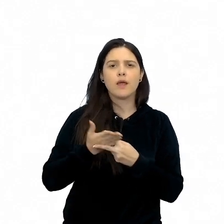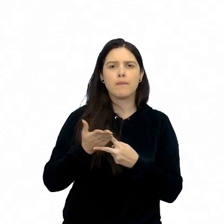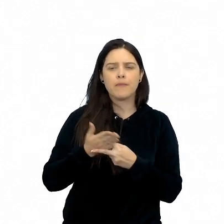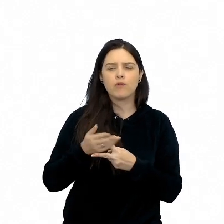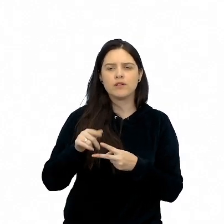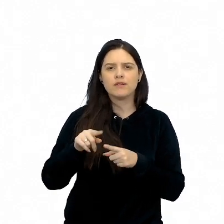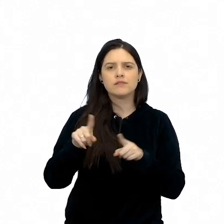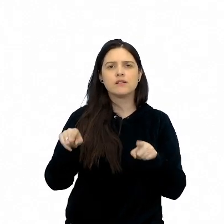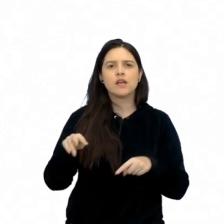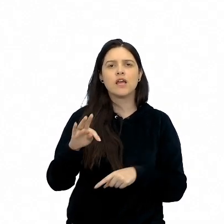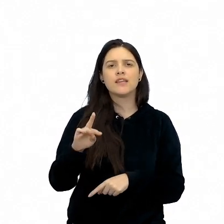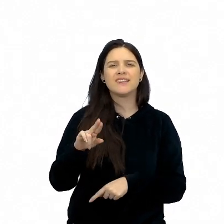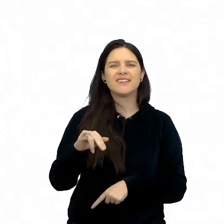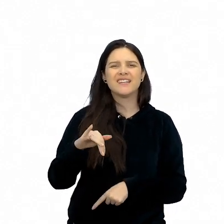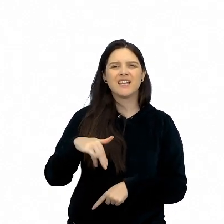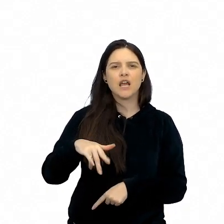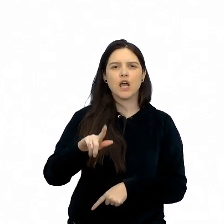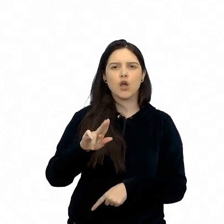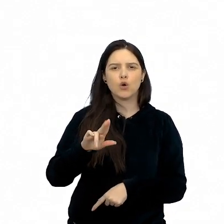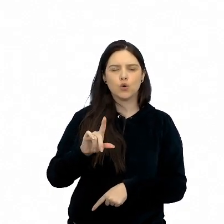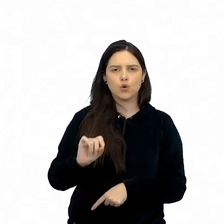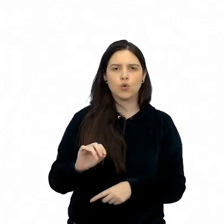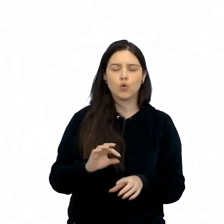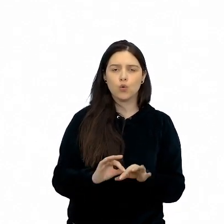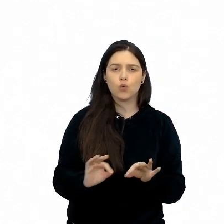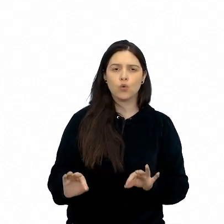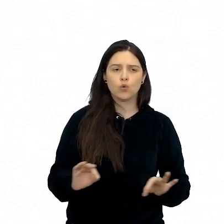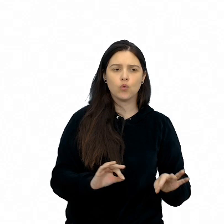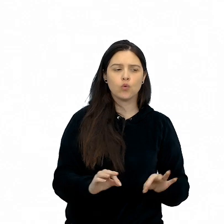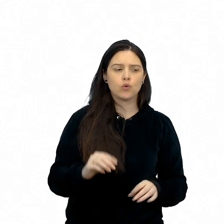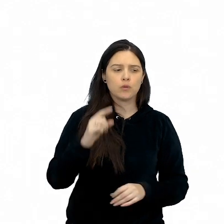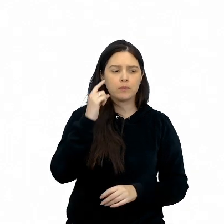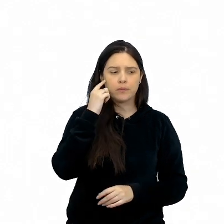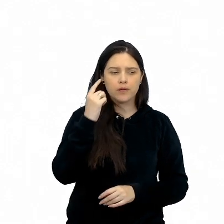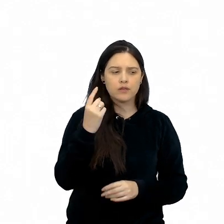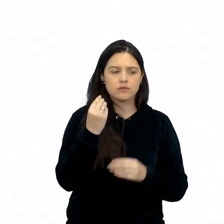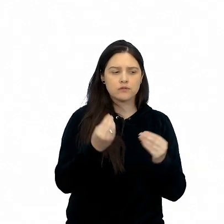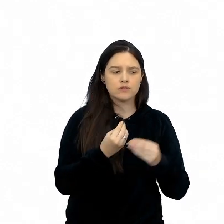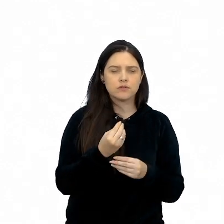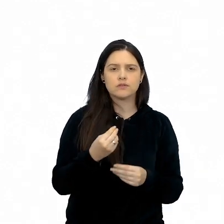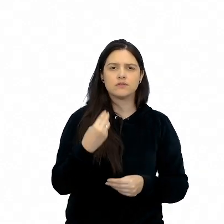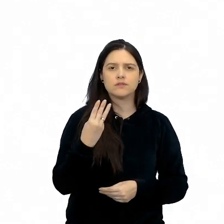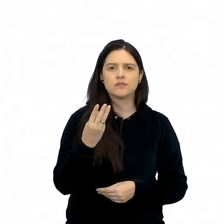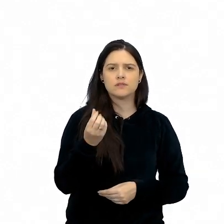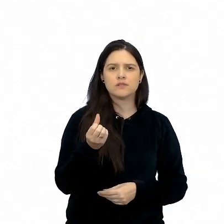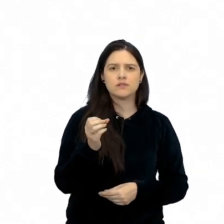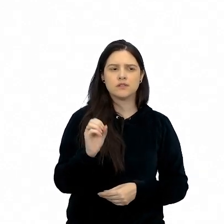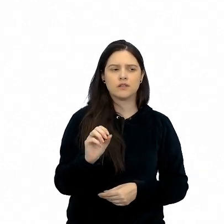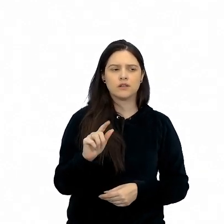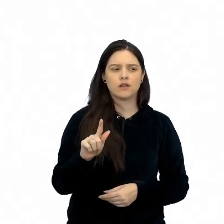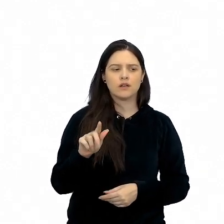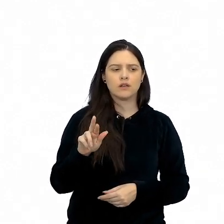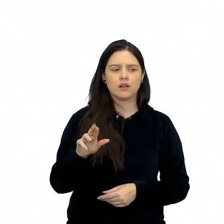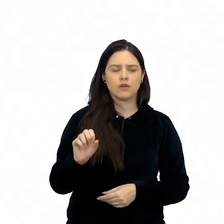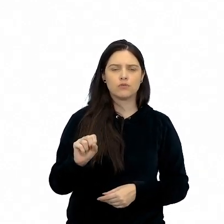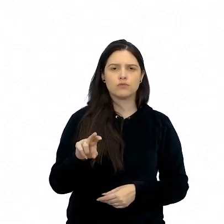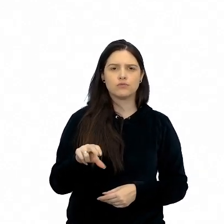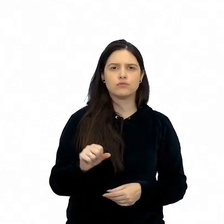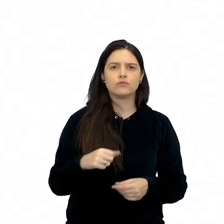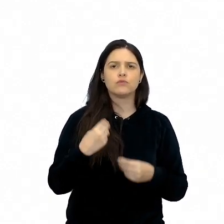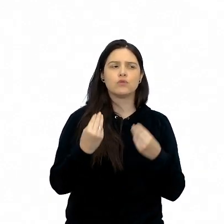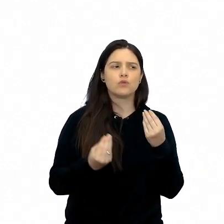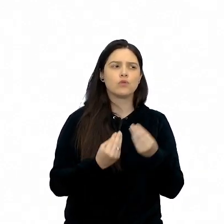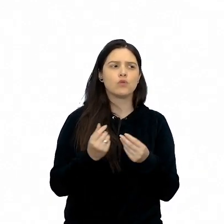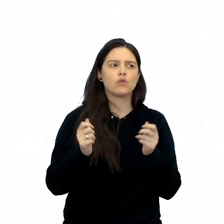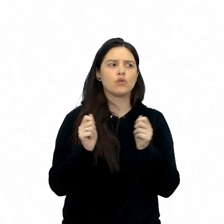triângulo seja um triângulo equilátero, e ele vai pensar que cada ângulo vale 60 graus e vai falar que a soma dos dois dá 120. Então,